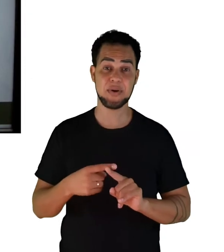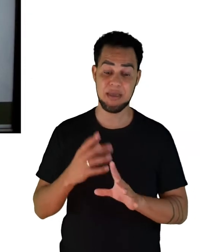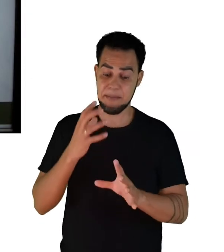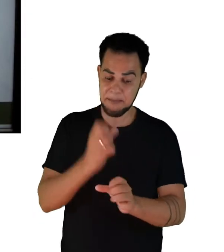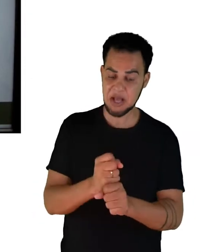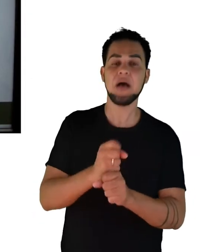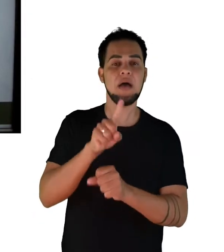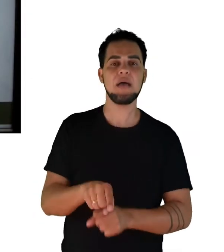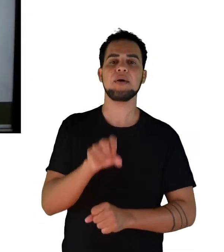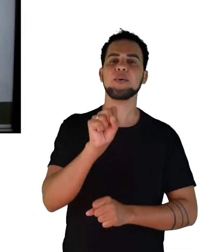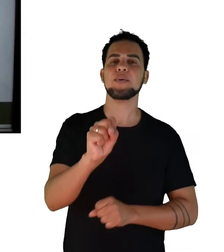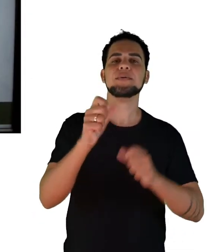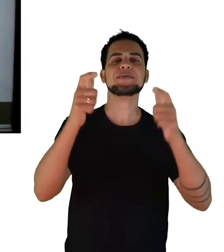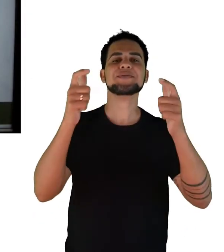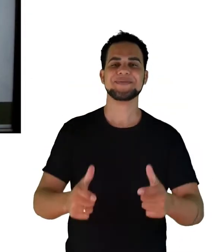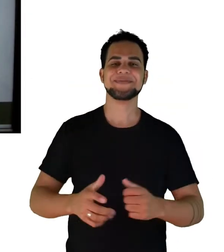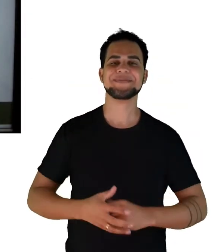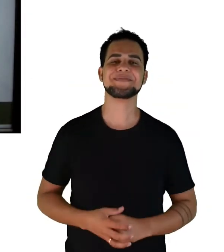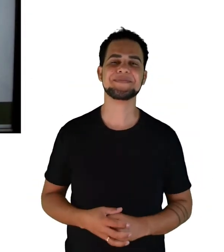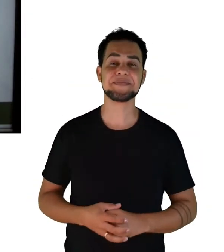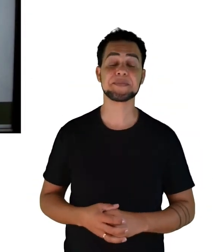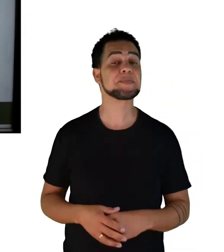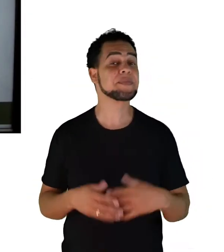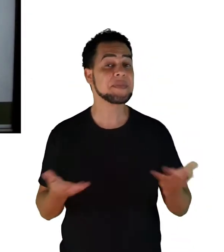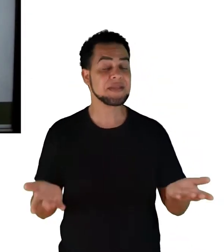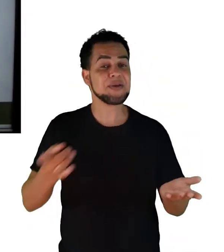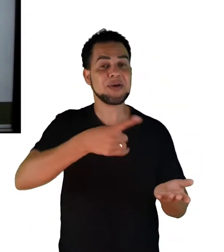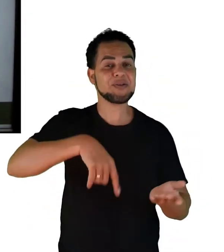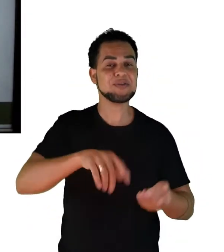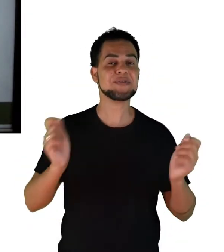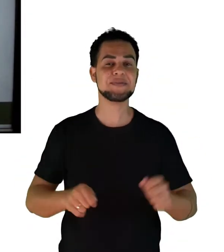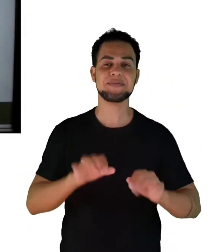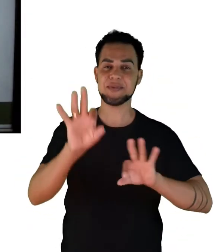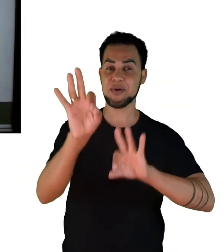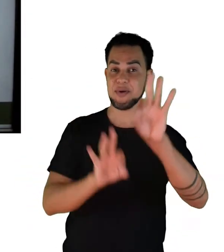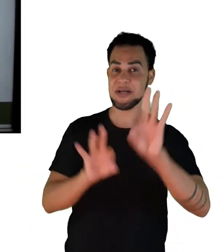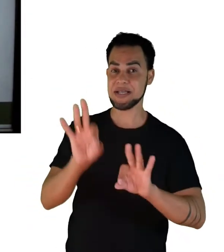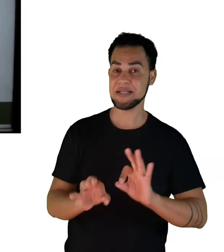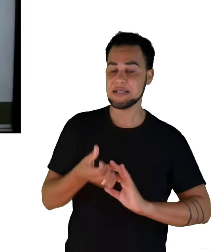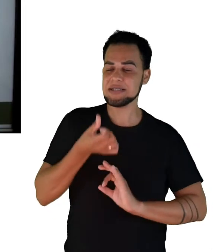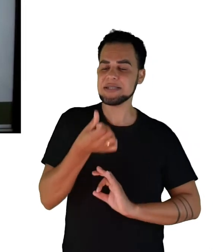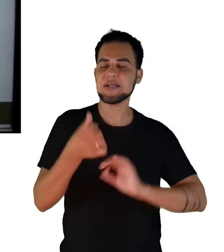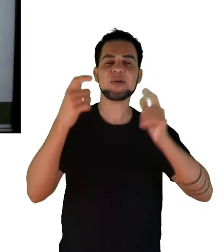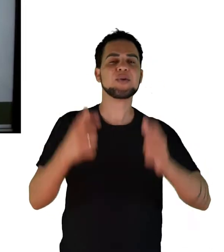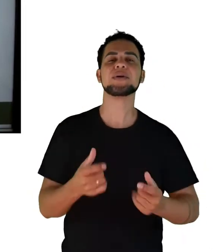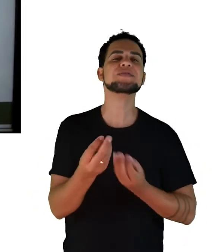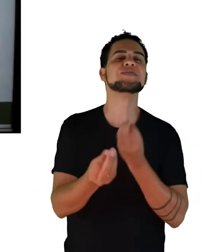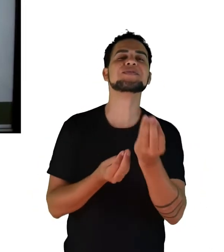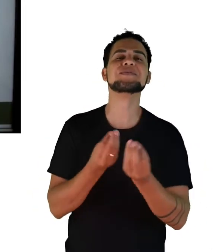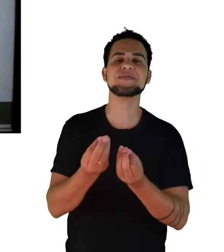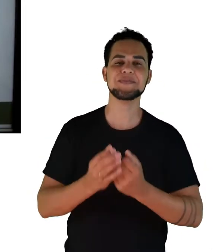tem exatamente 8 lugares. Então, a gente pode organizar esses 6 lugares da seguinte forma.